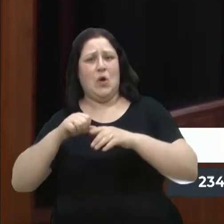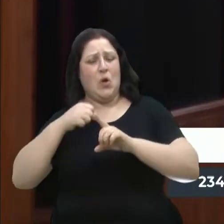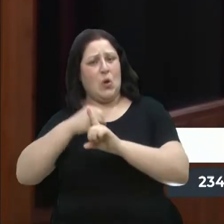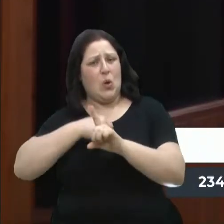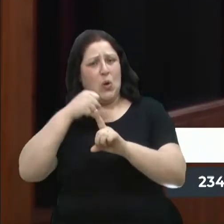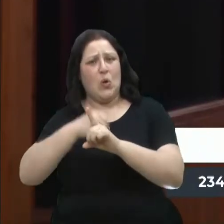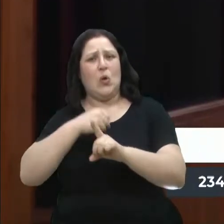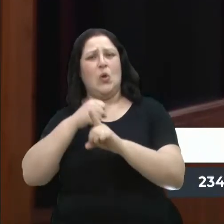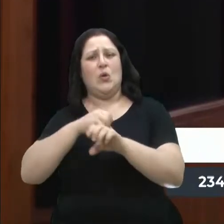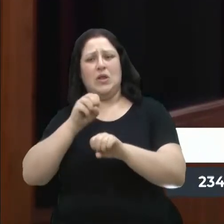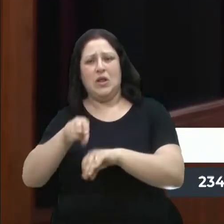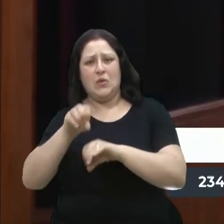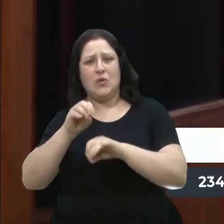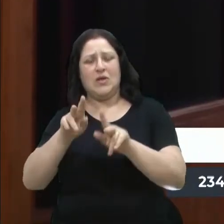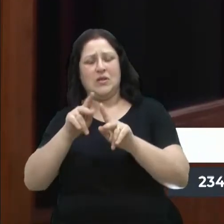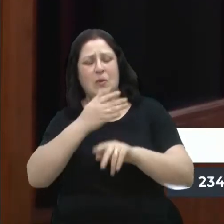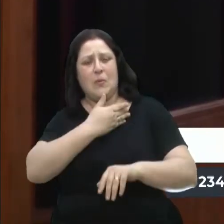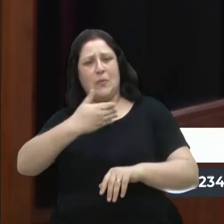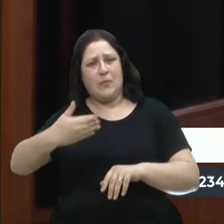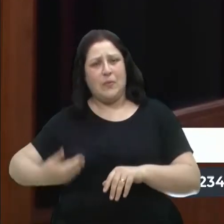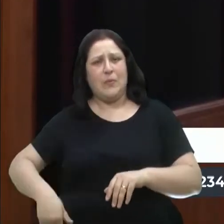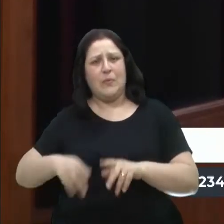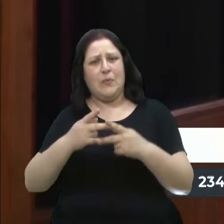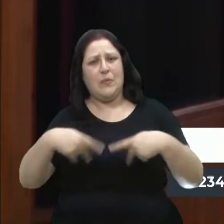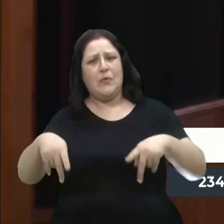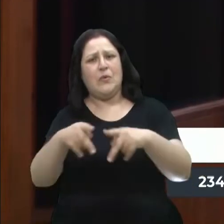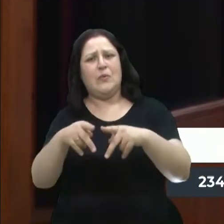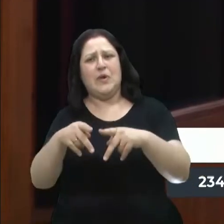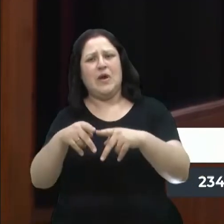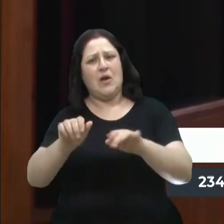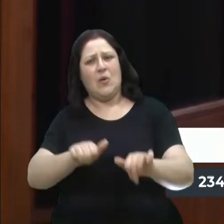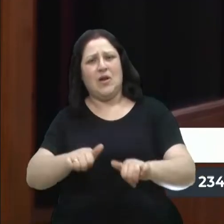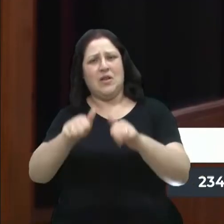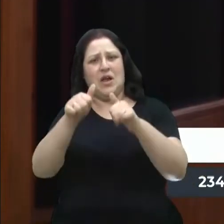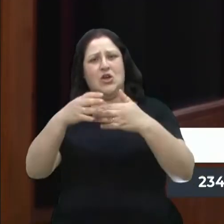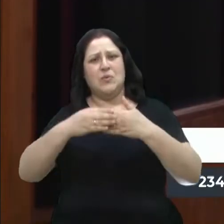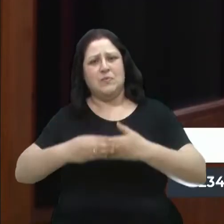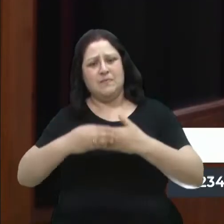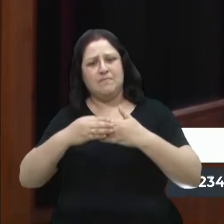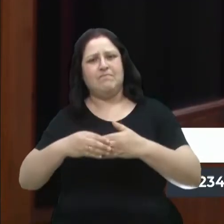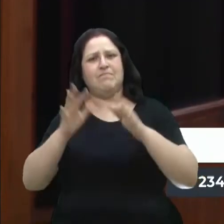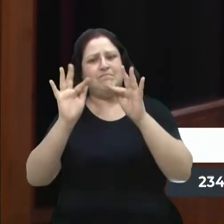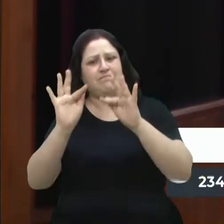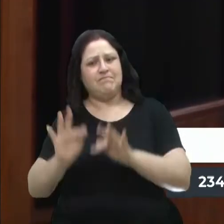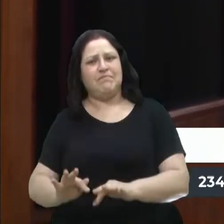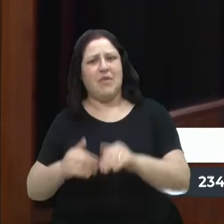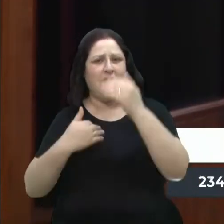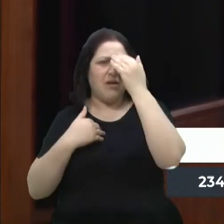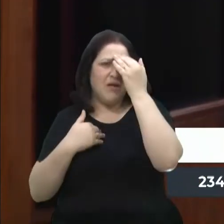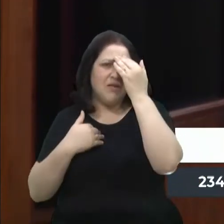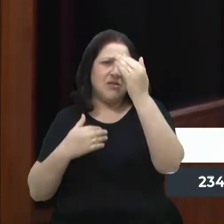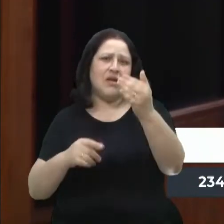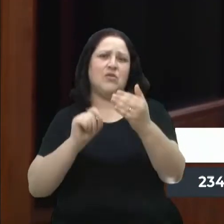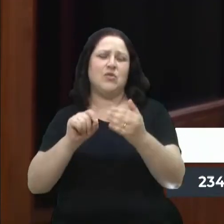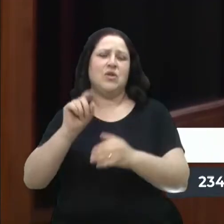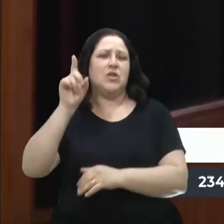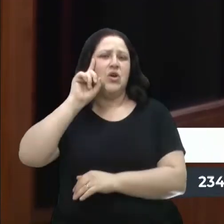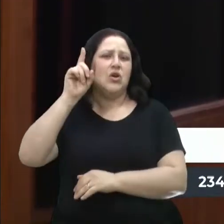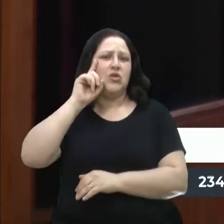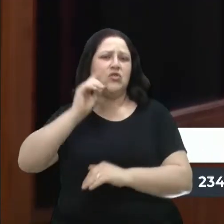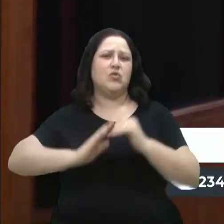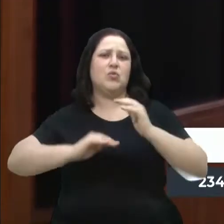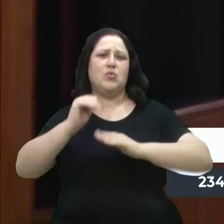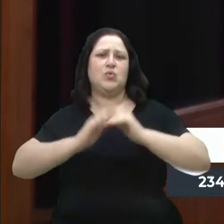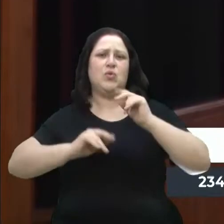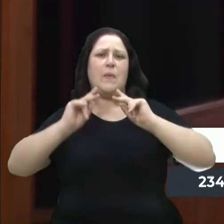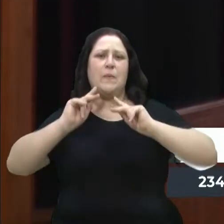de qualidade para além dos cumprimentos e das felicitações é preciso agradecer pelo que é construído diariamente pelas pessoas